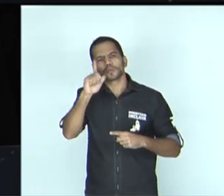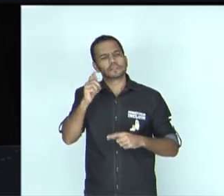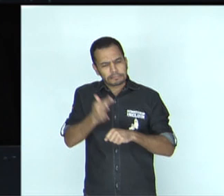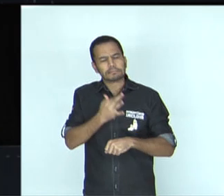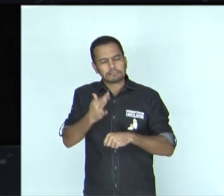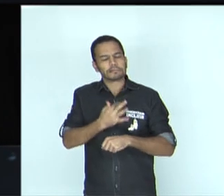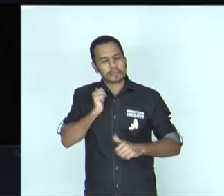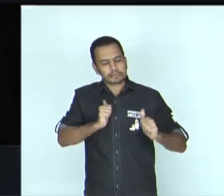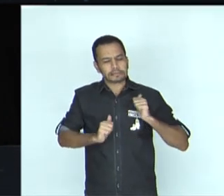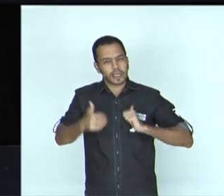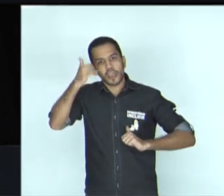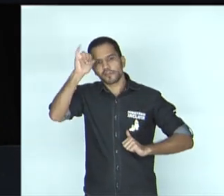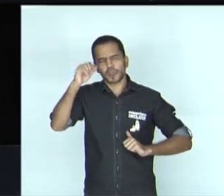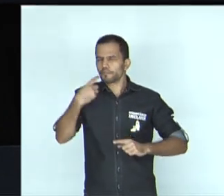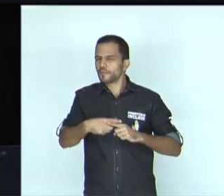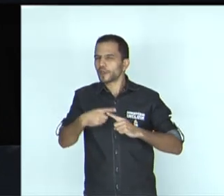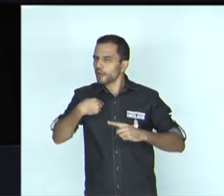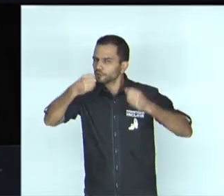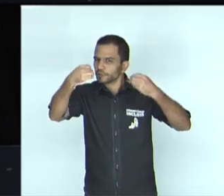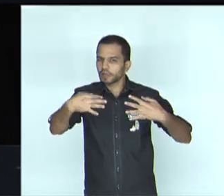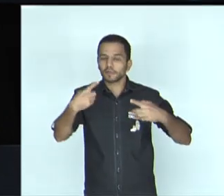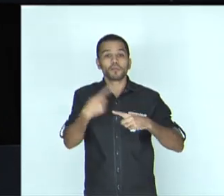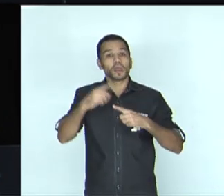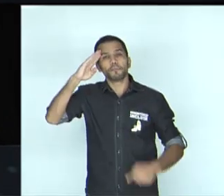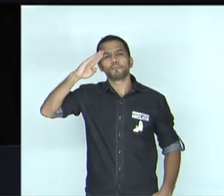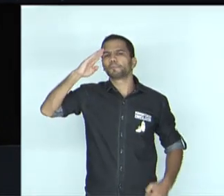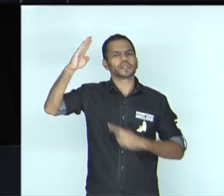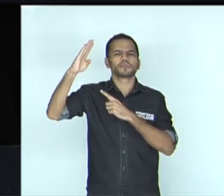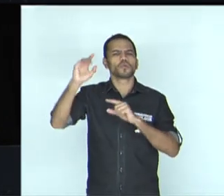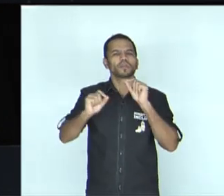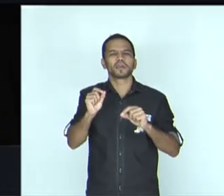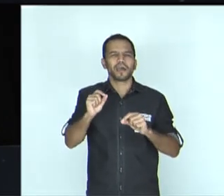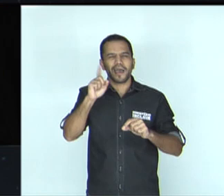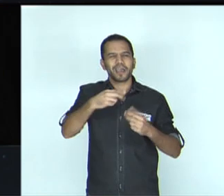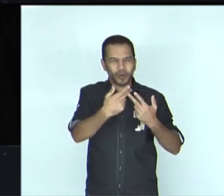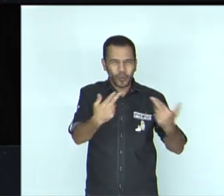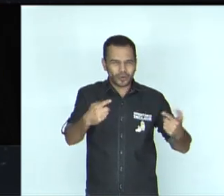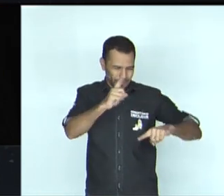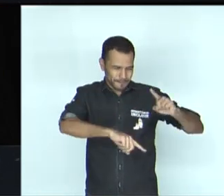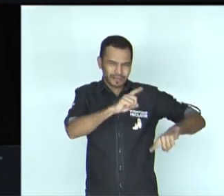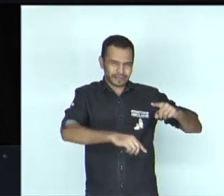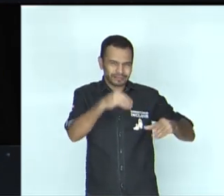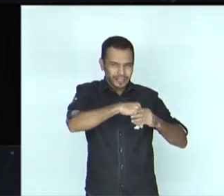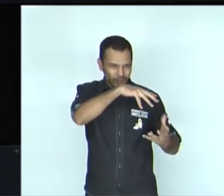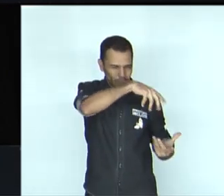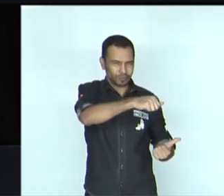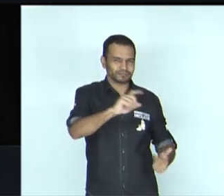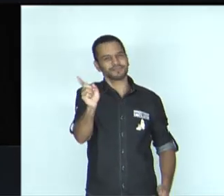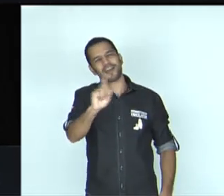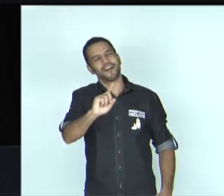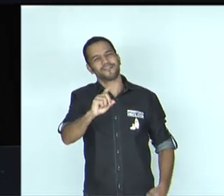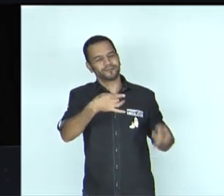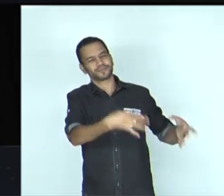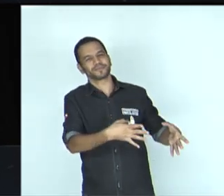ansiedade. É porque a prioridade de sua vida não deveria ser nada terreno, mas deveria ser o reino de Deus.